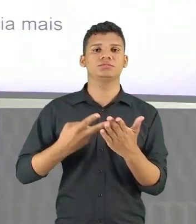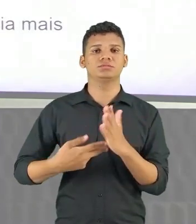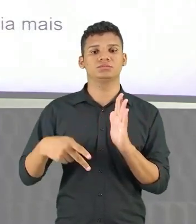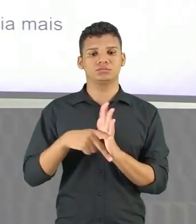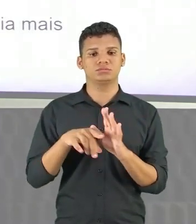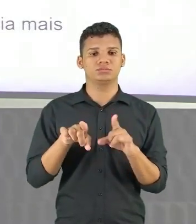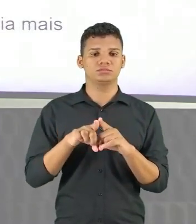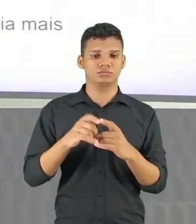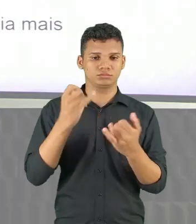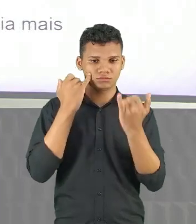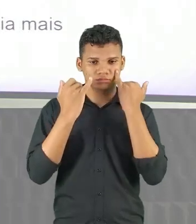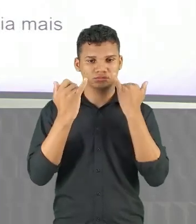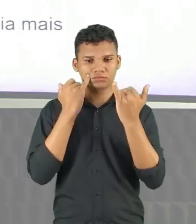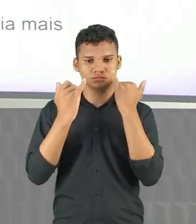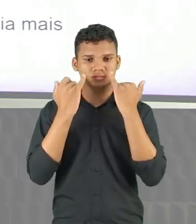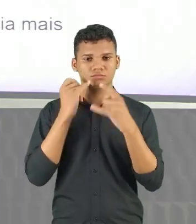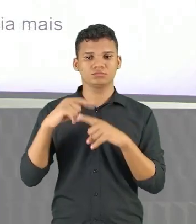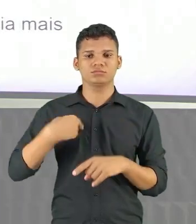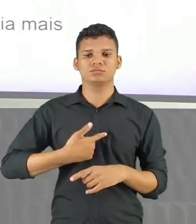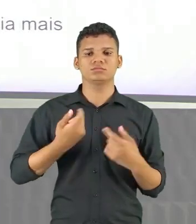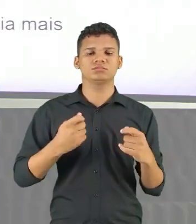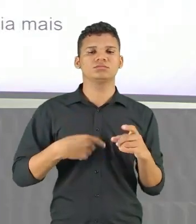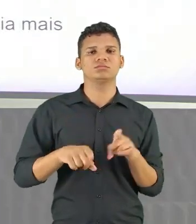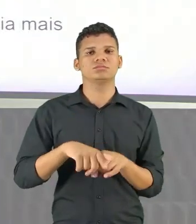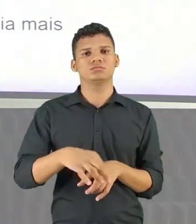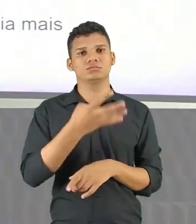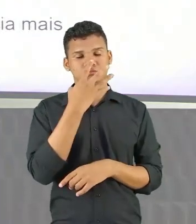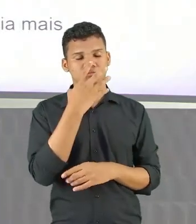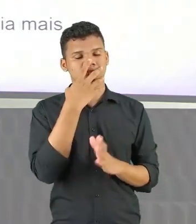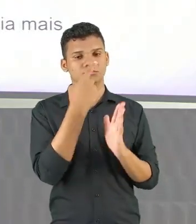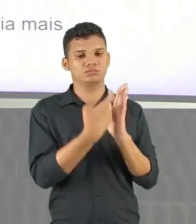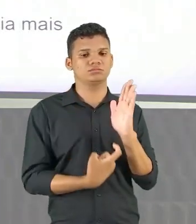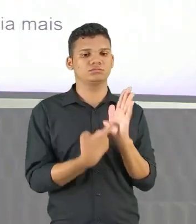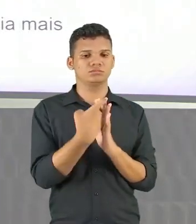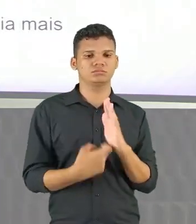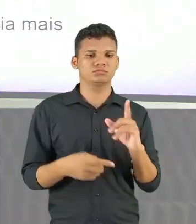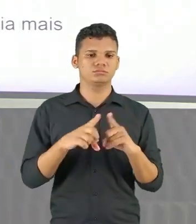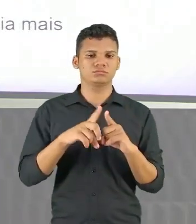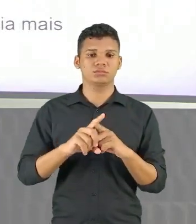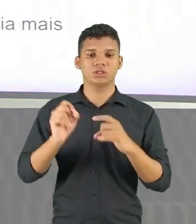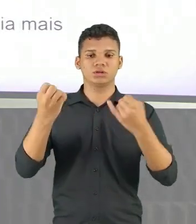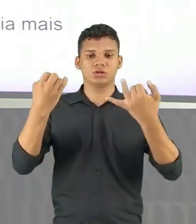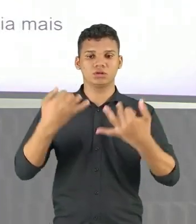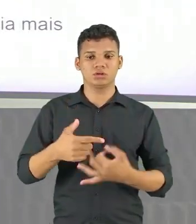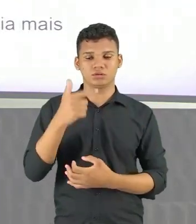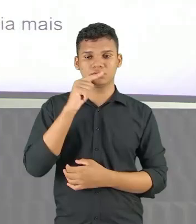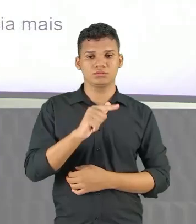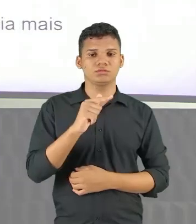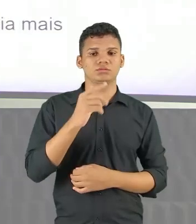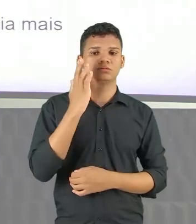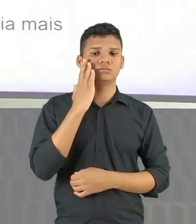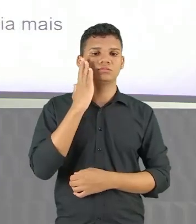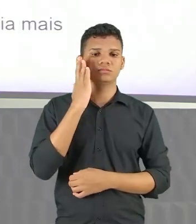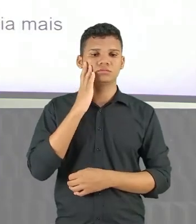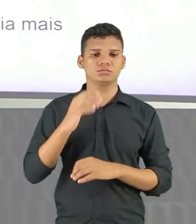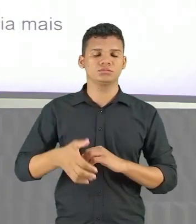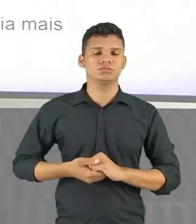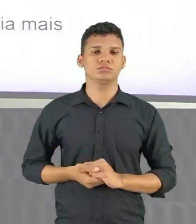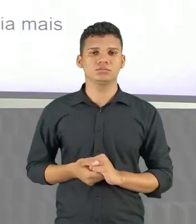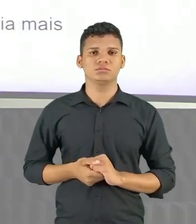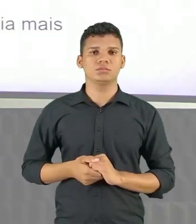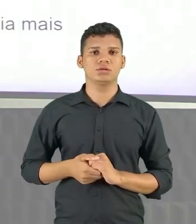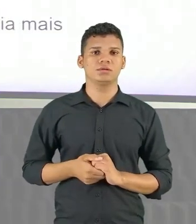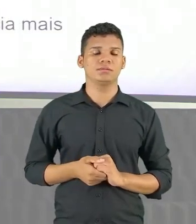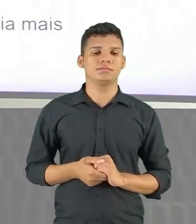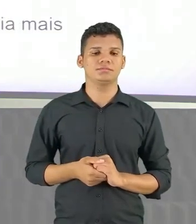textos informativos. A gente precisa ter essa habilidade de ler um texto informativo e conseguir capturar as informações principais e